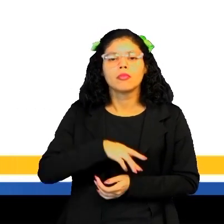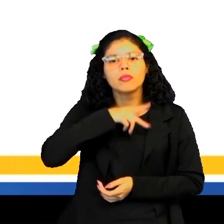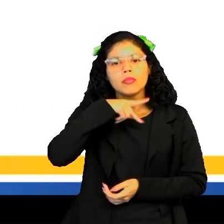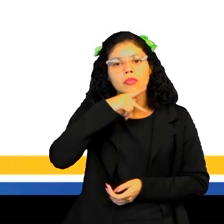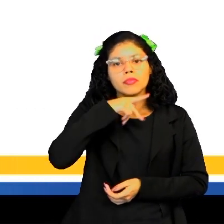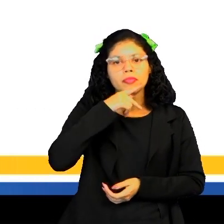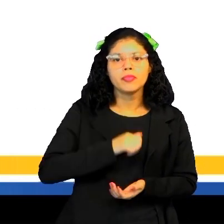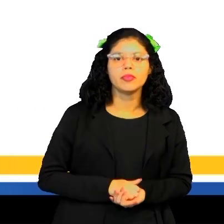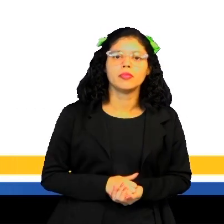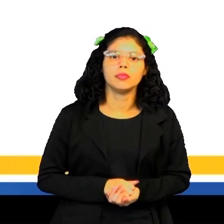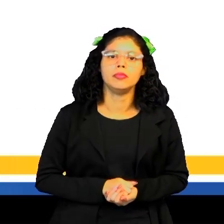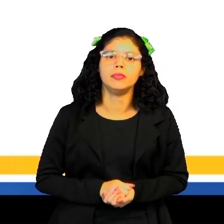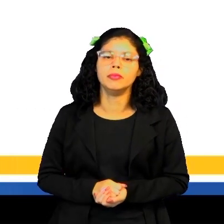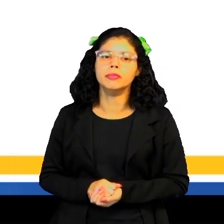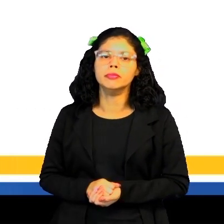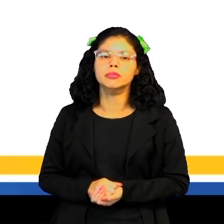Platão,